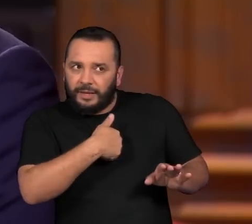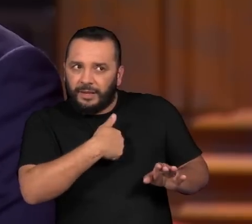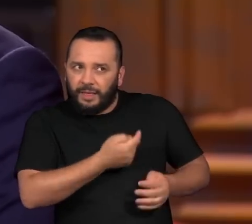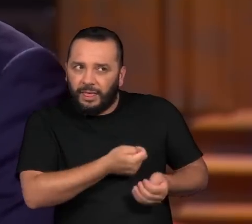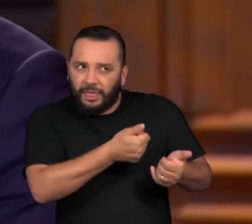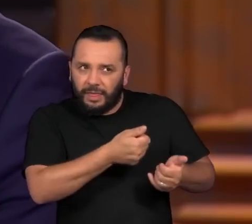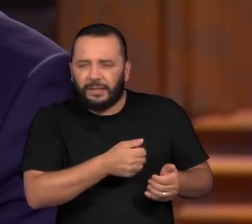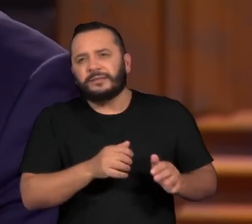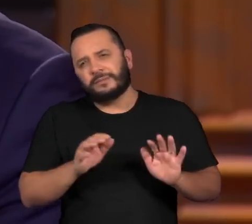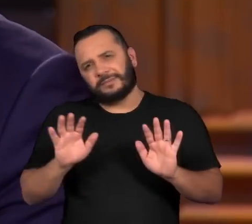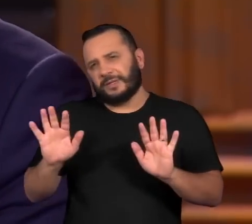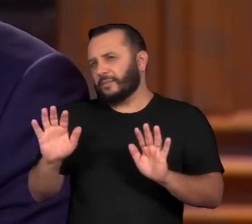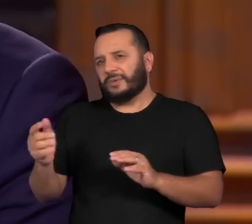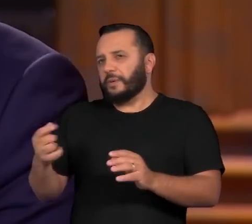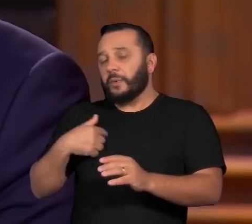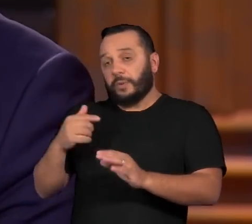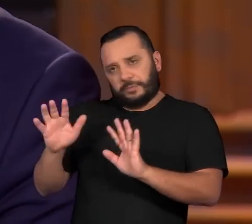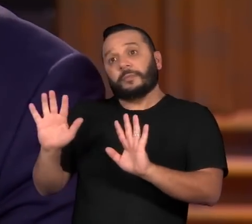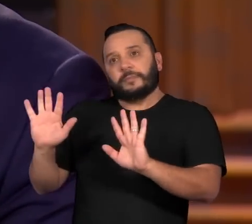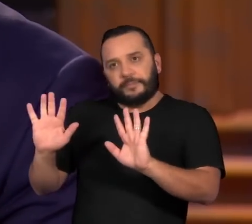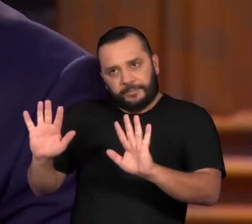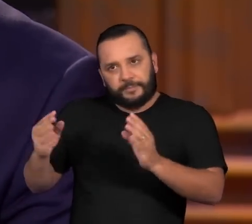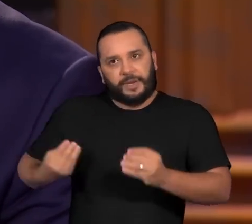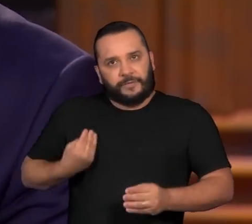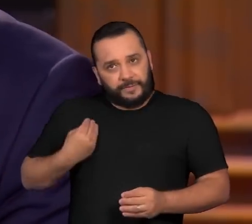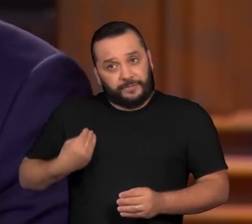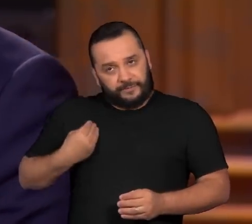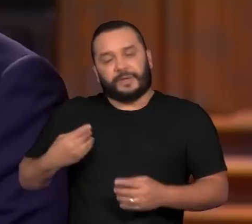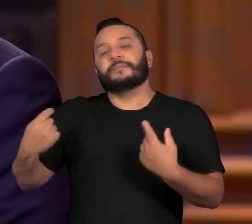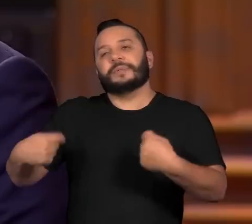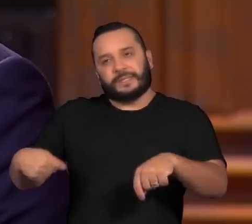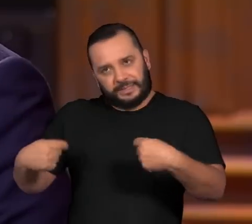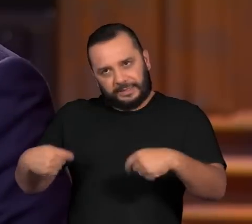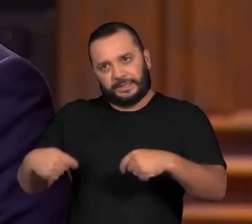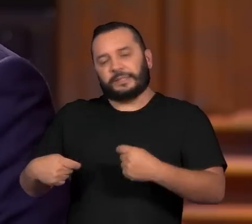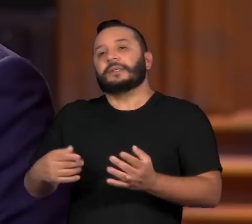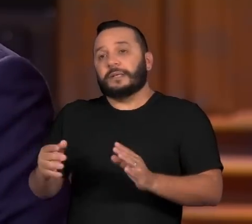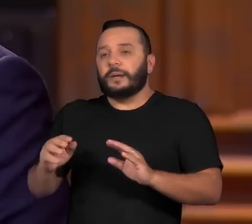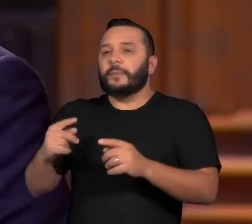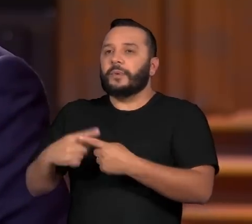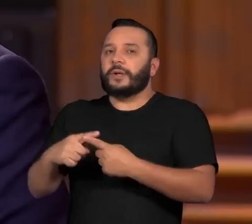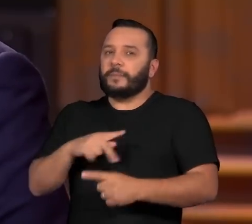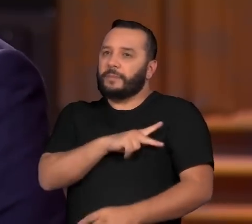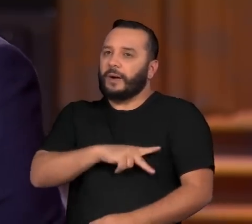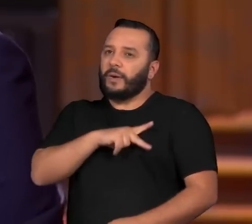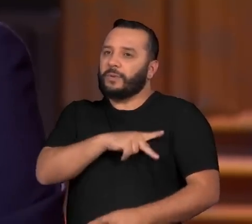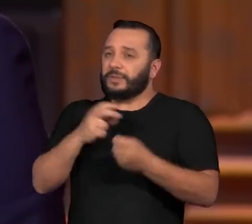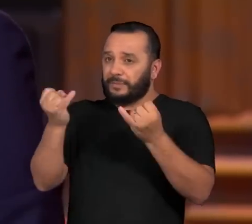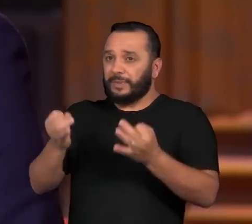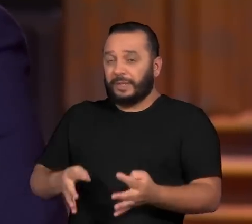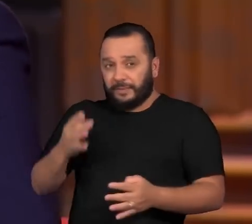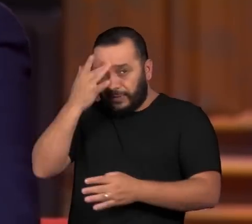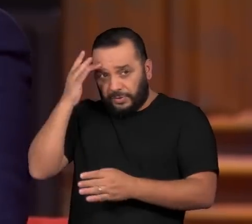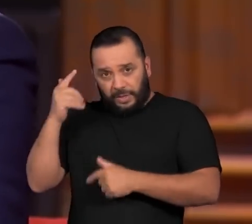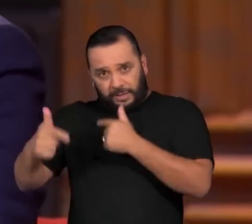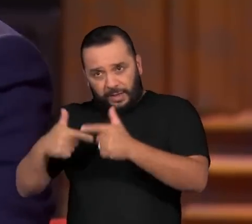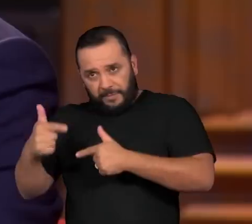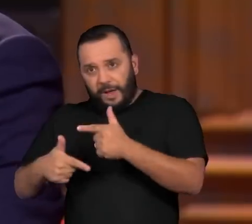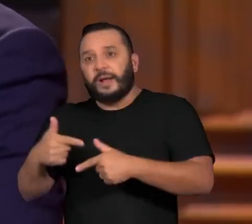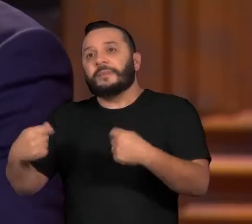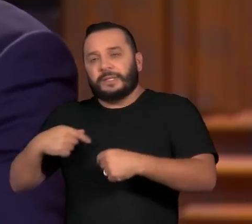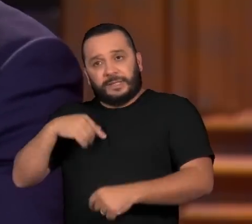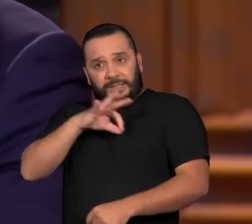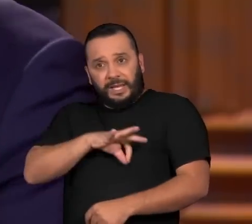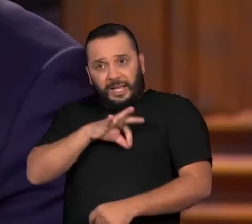benefício. É claro que para viver você precisa. São Paulo diz que todo trabalhador é digno do seu salário, e aquele que não trabalha não deve